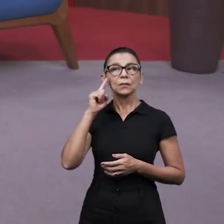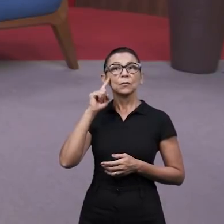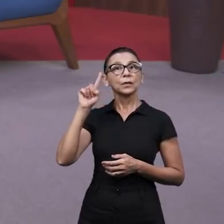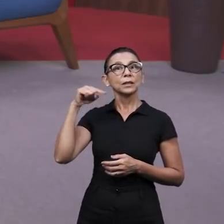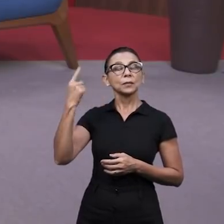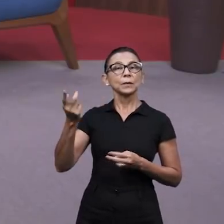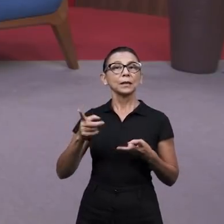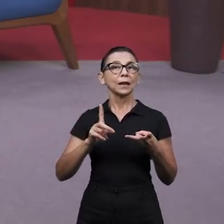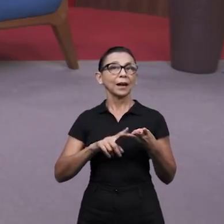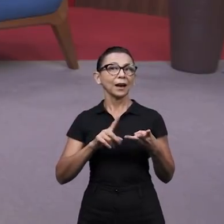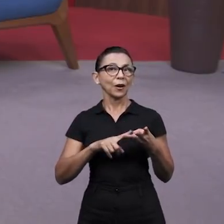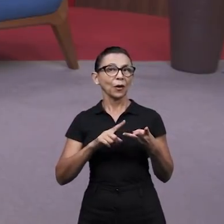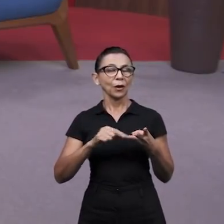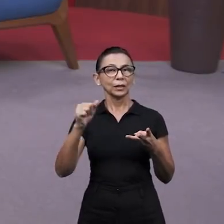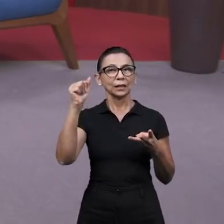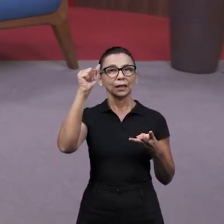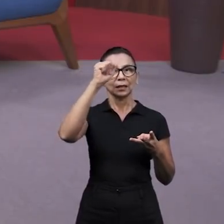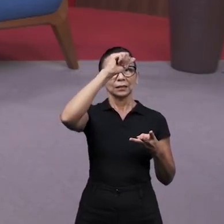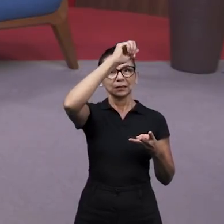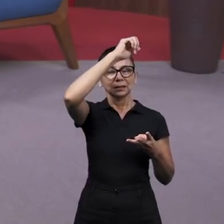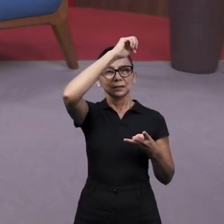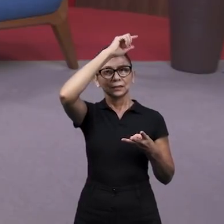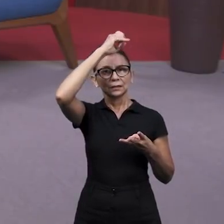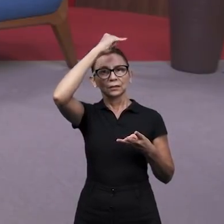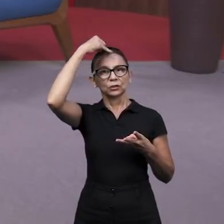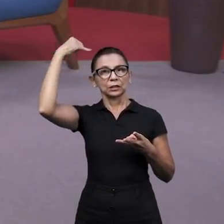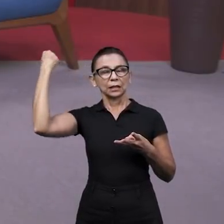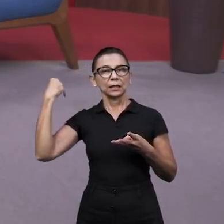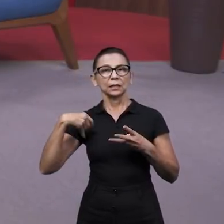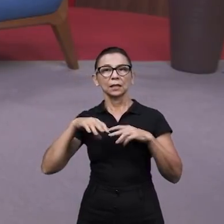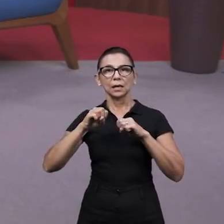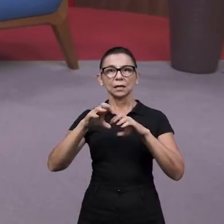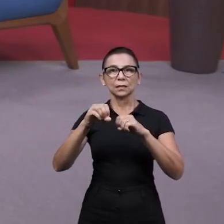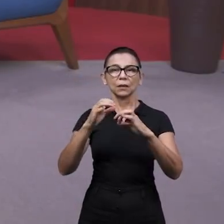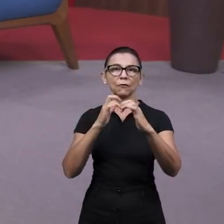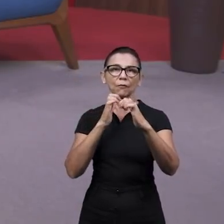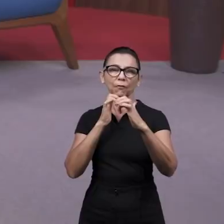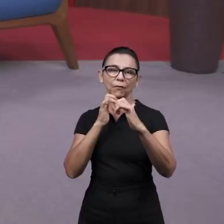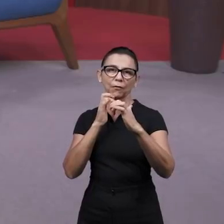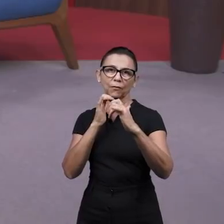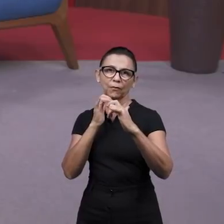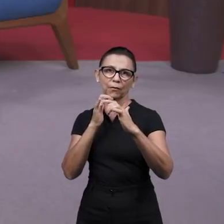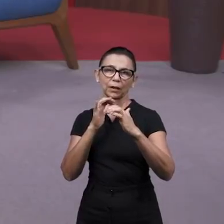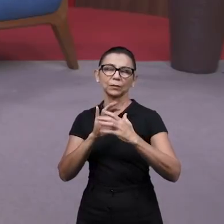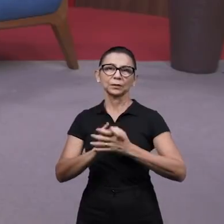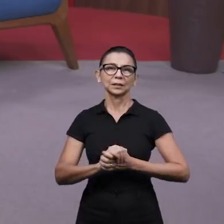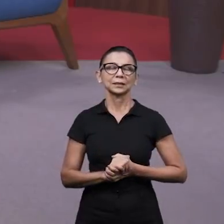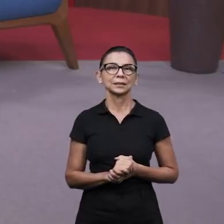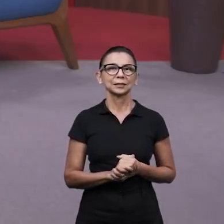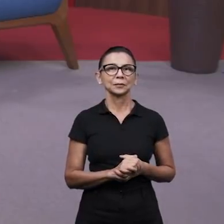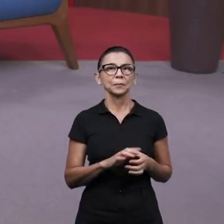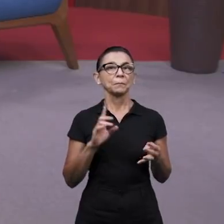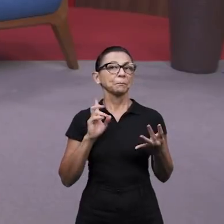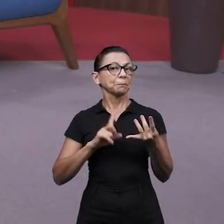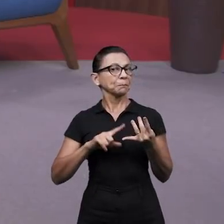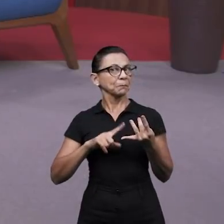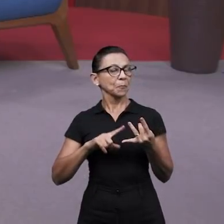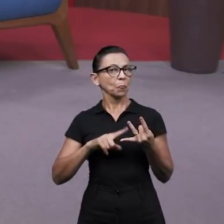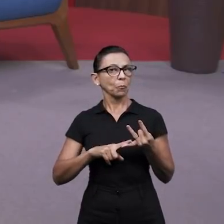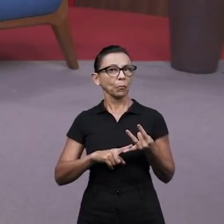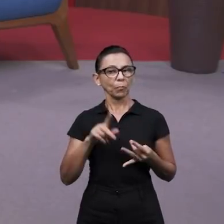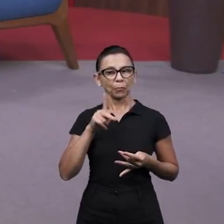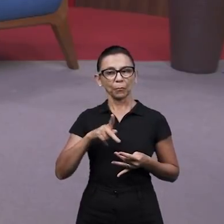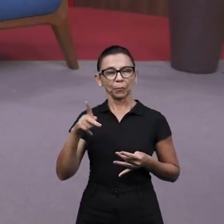Pai, Estou a Te Clamar, agora para a flauta doce. E na aula para as crianças, intermediários e adolescentes, a professora